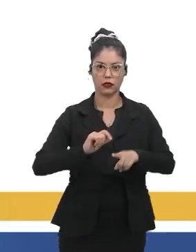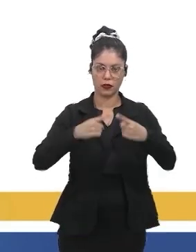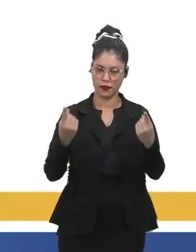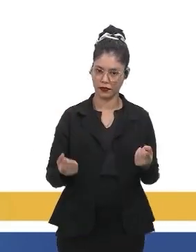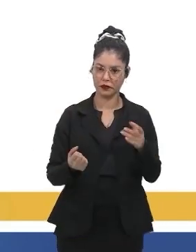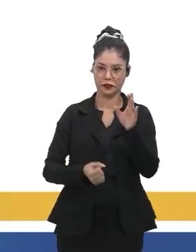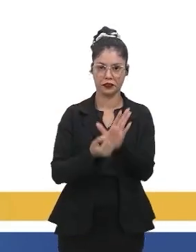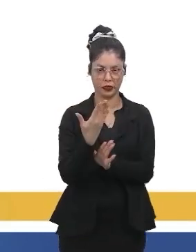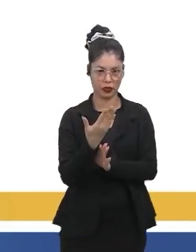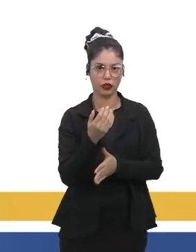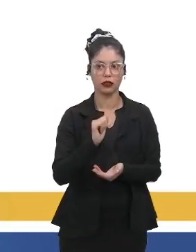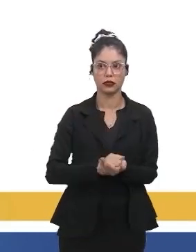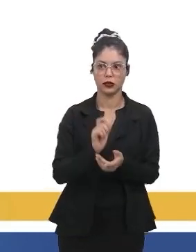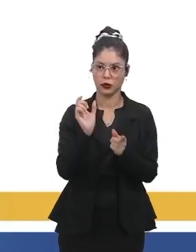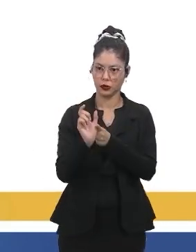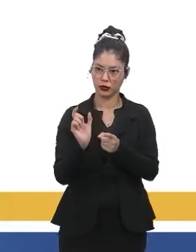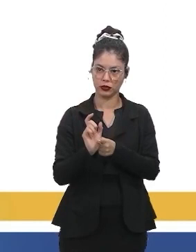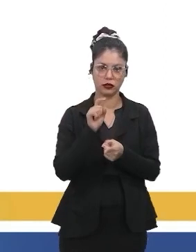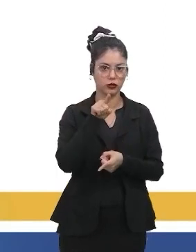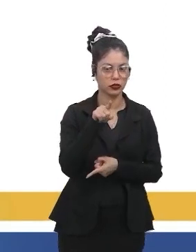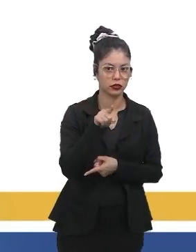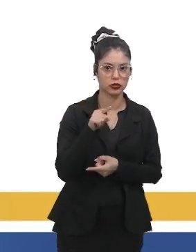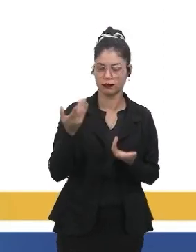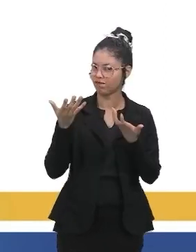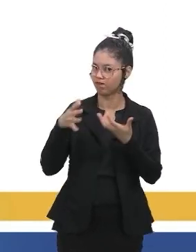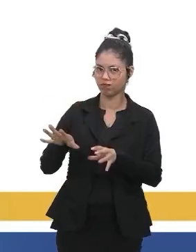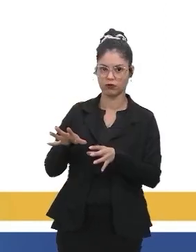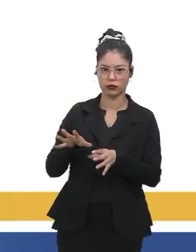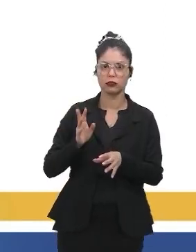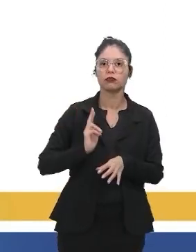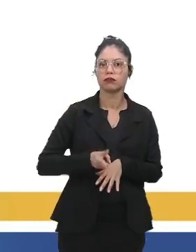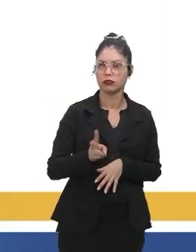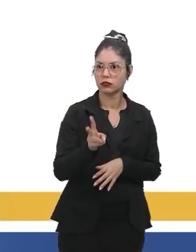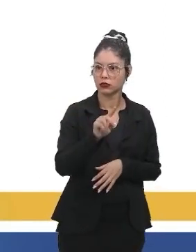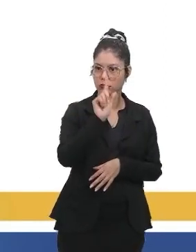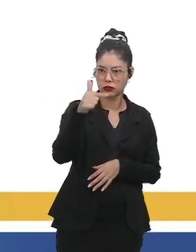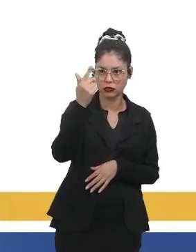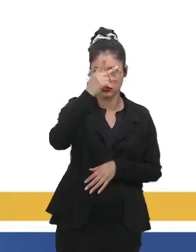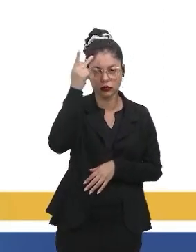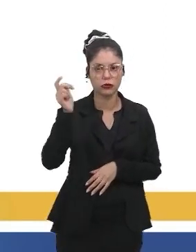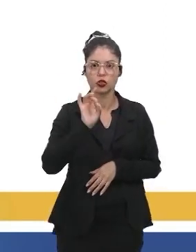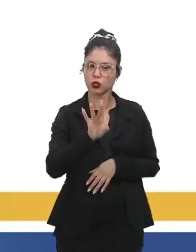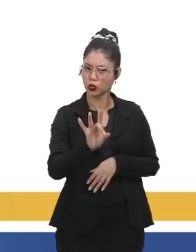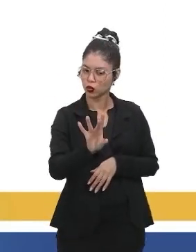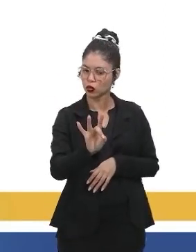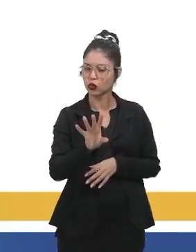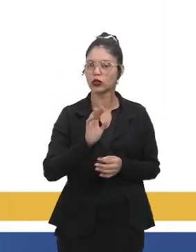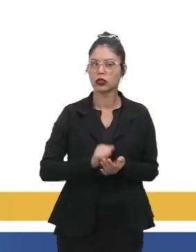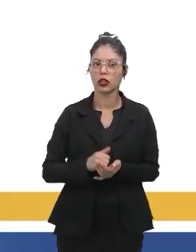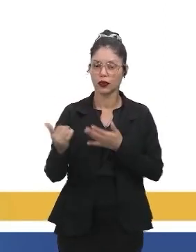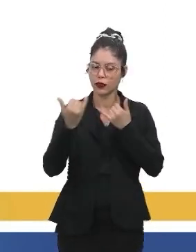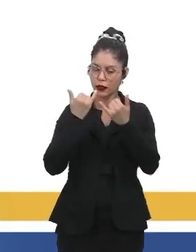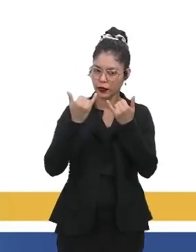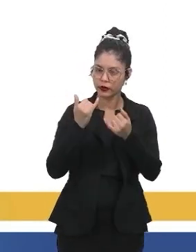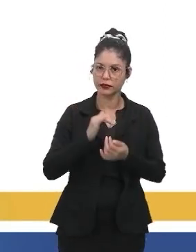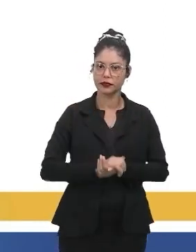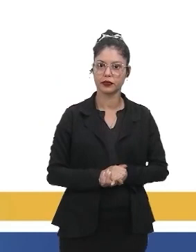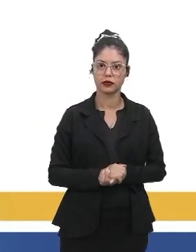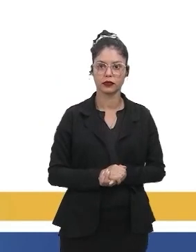a origem da palavra, você não está querendo convencer ninguém, você está apenas